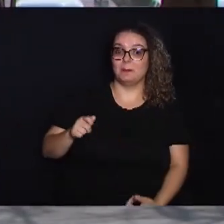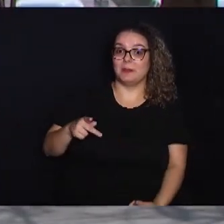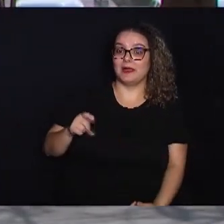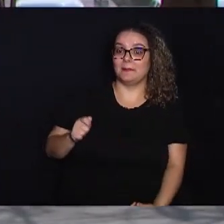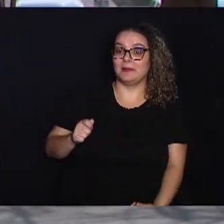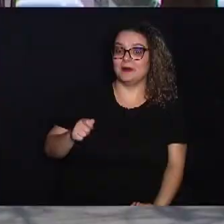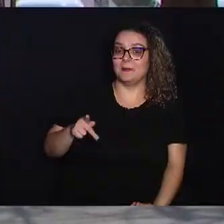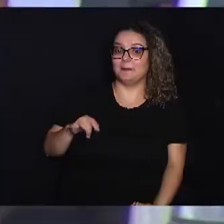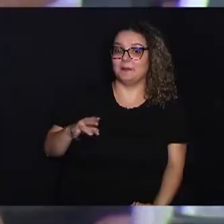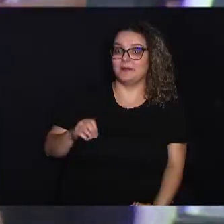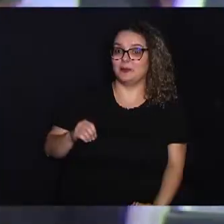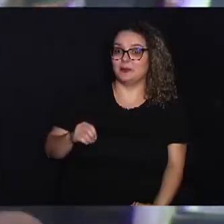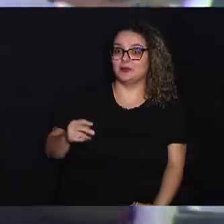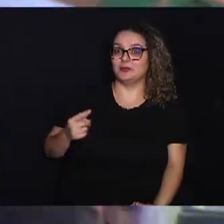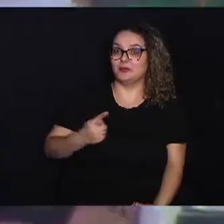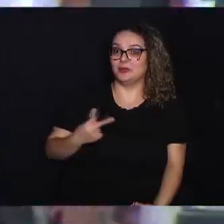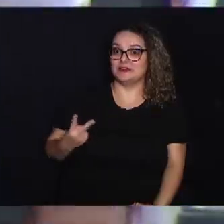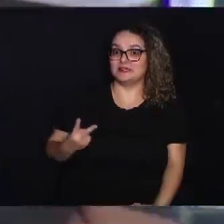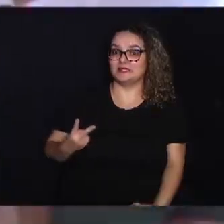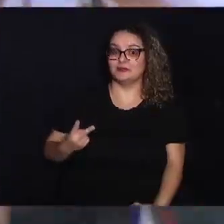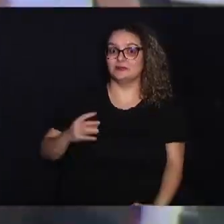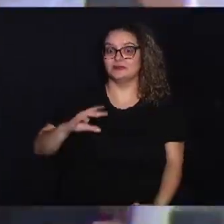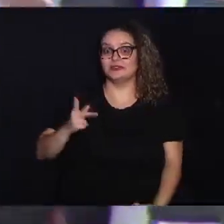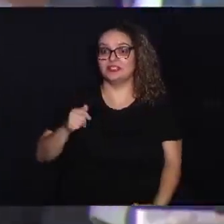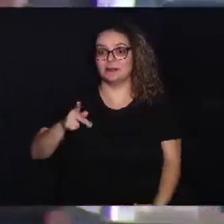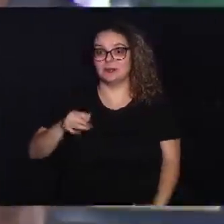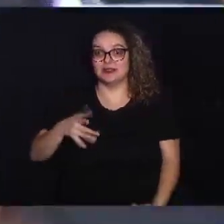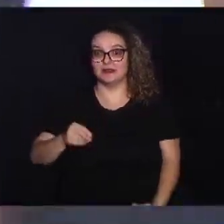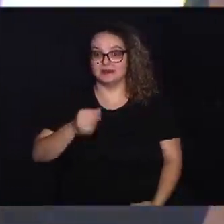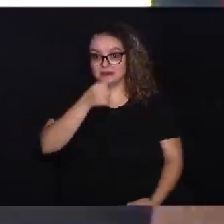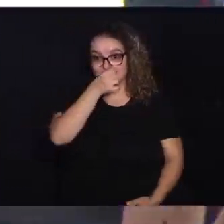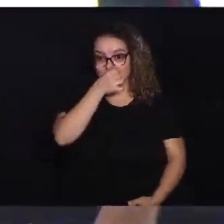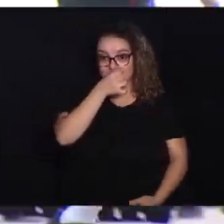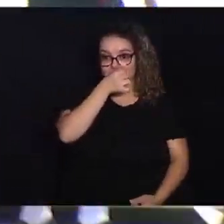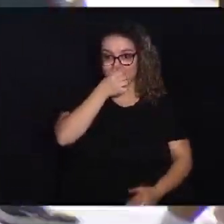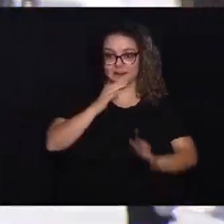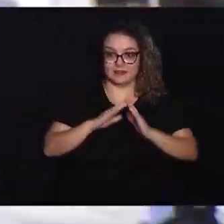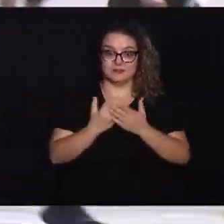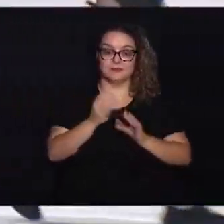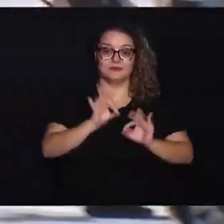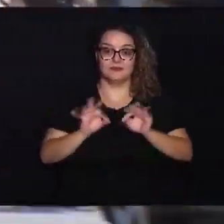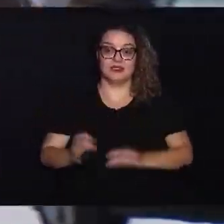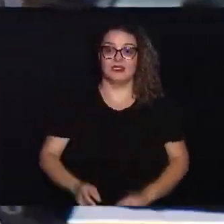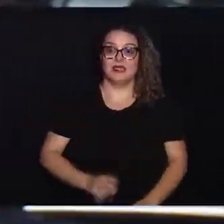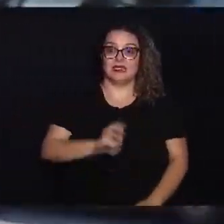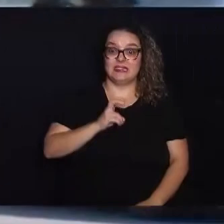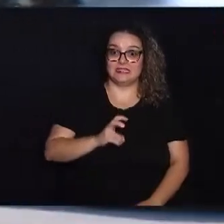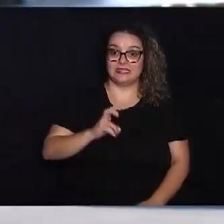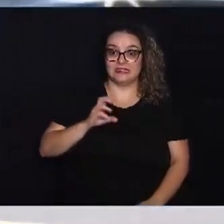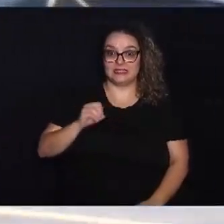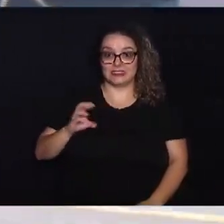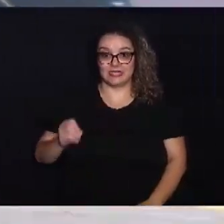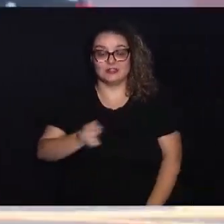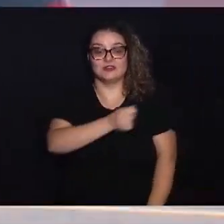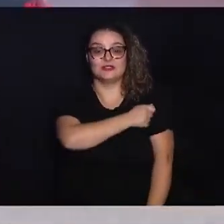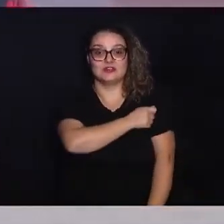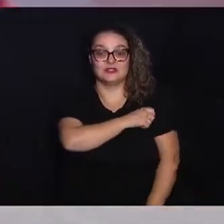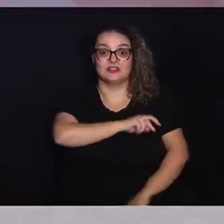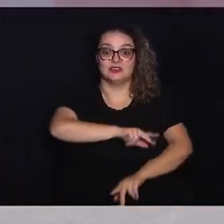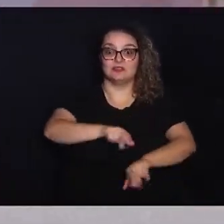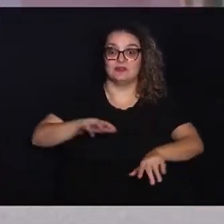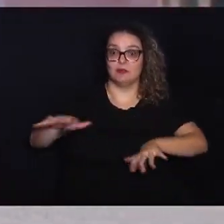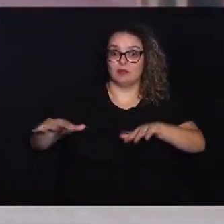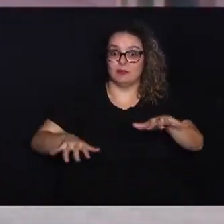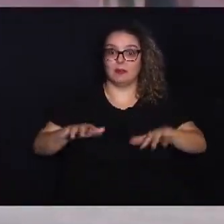Avenida Papa Pio XII, no Jardim Chapadão. A escola preparatória conta com aproximadamente 500 alunos